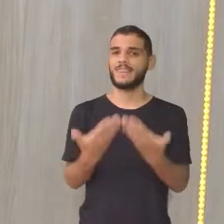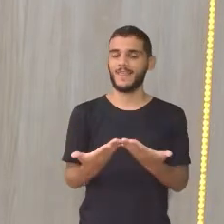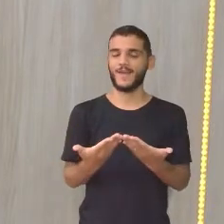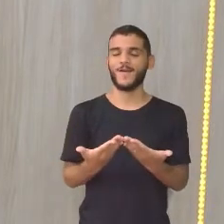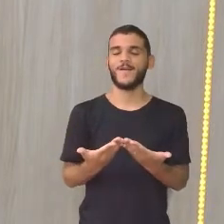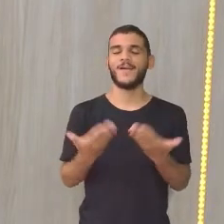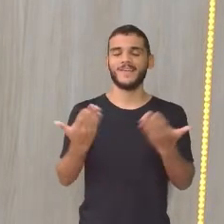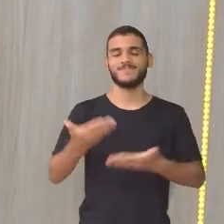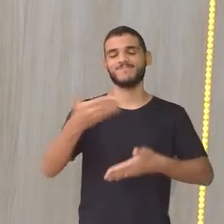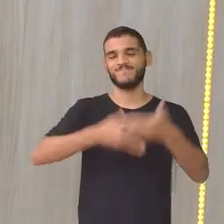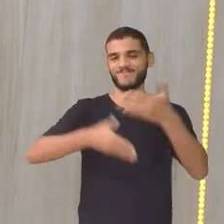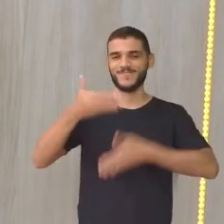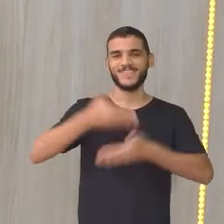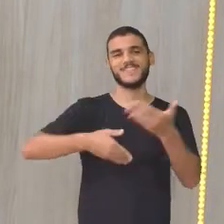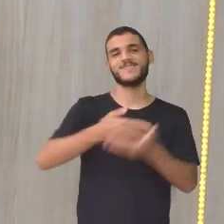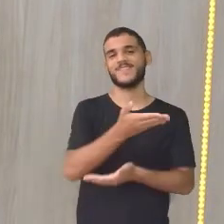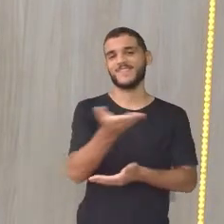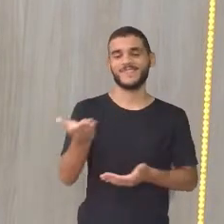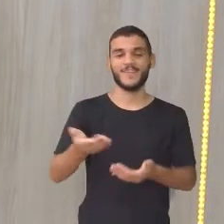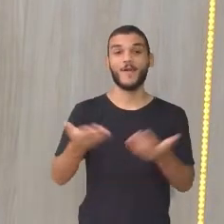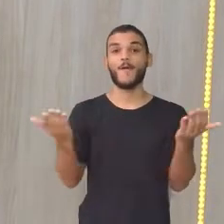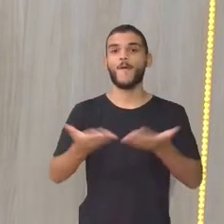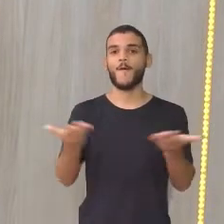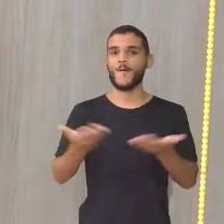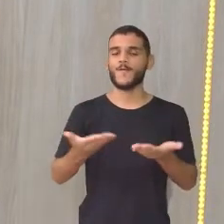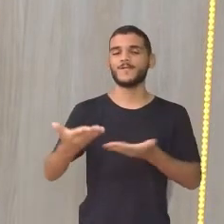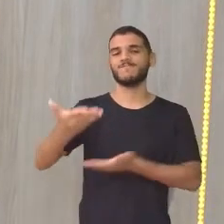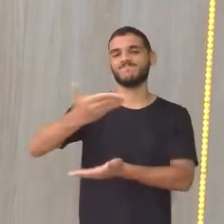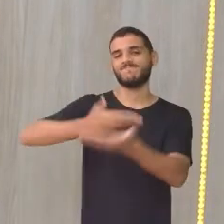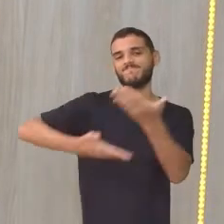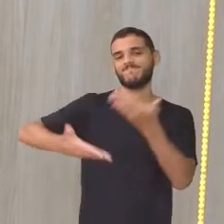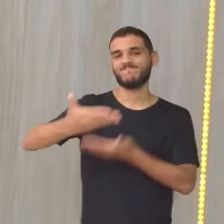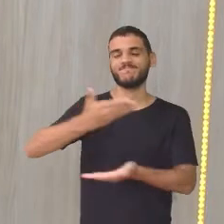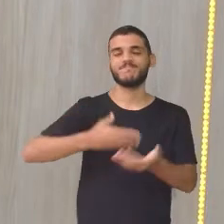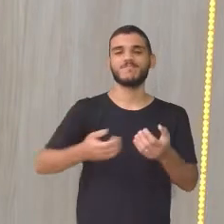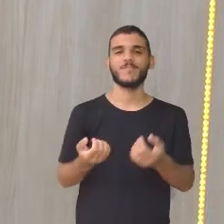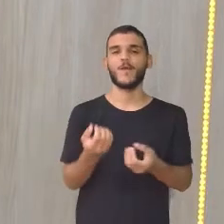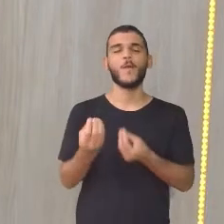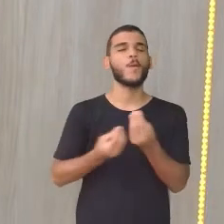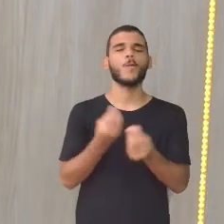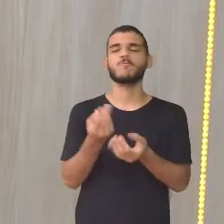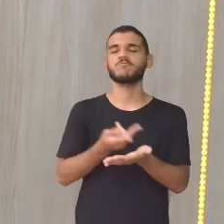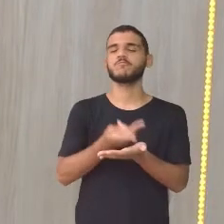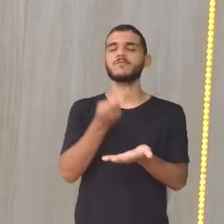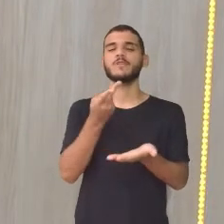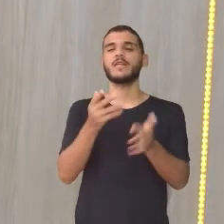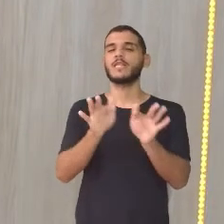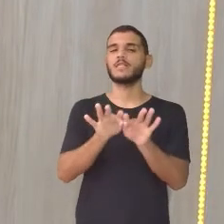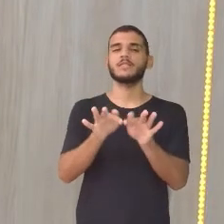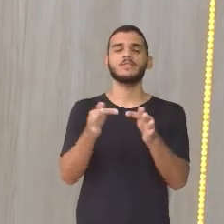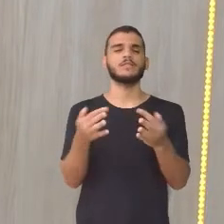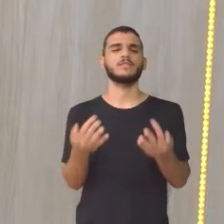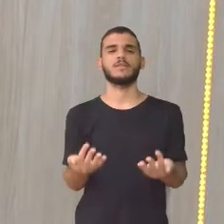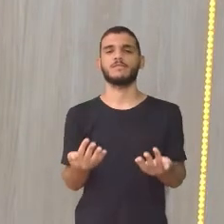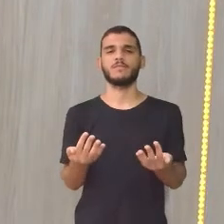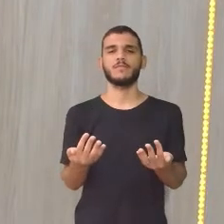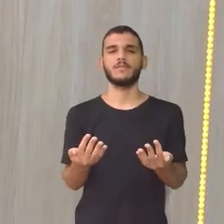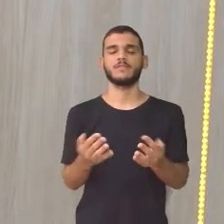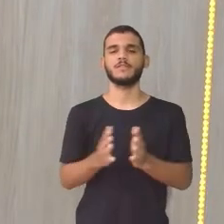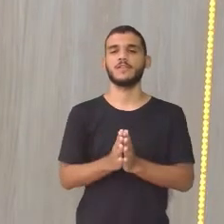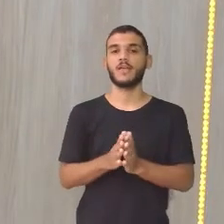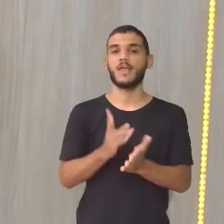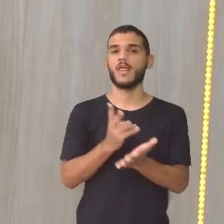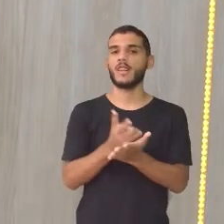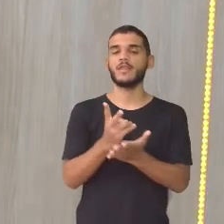com vocês. E essa interação acontece de forma bem simples, deixando